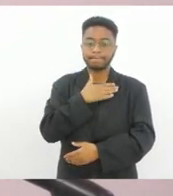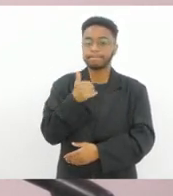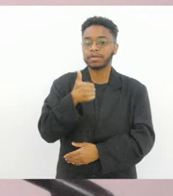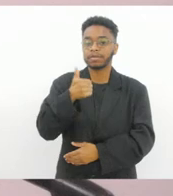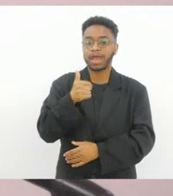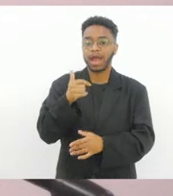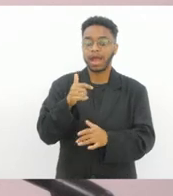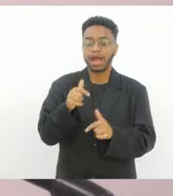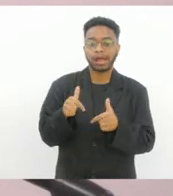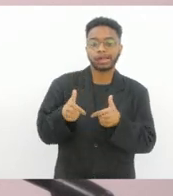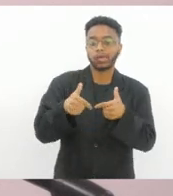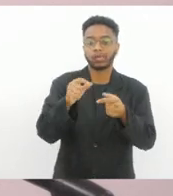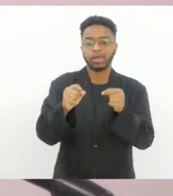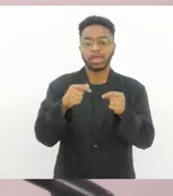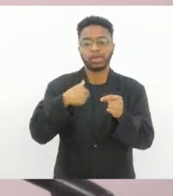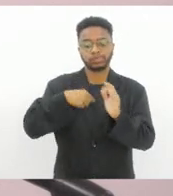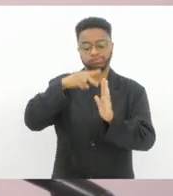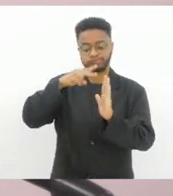foi ler.